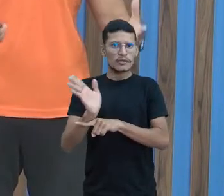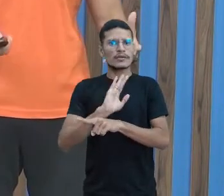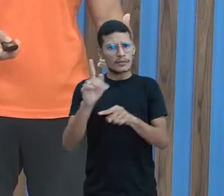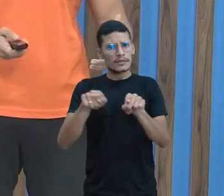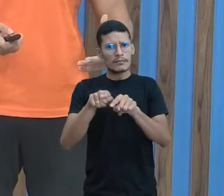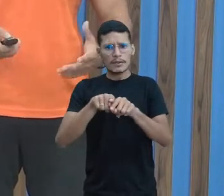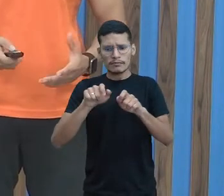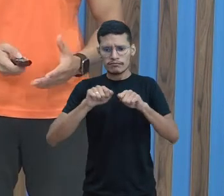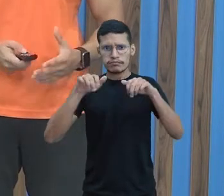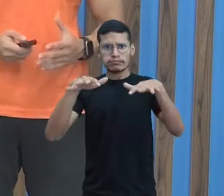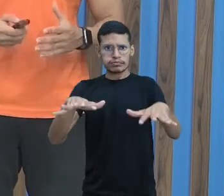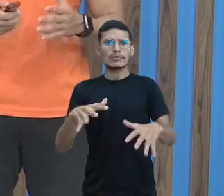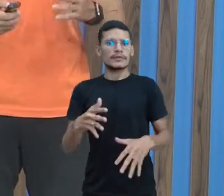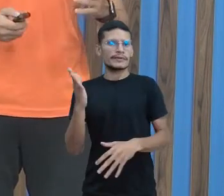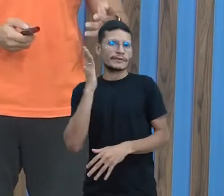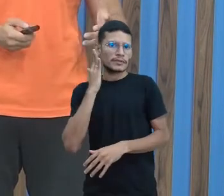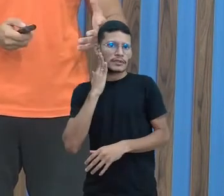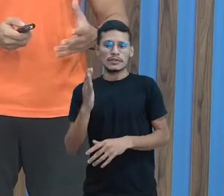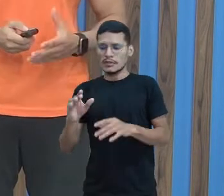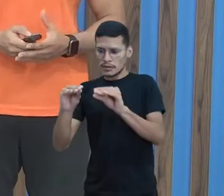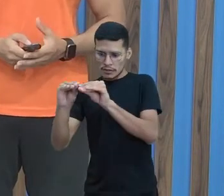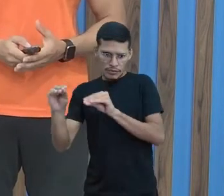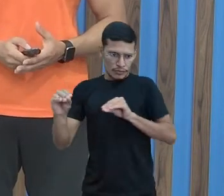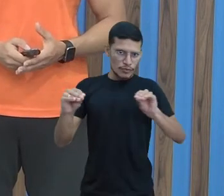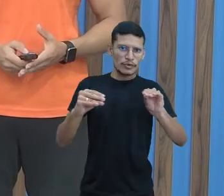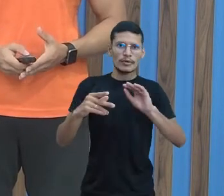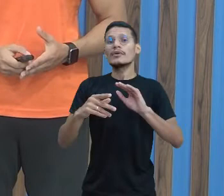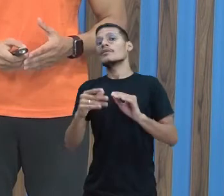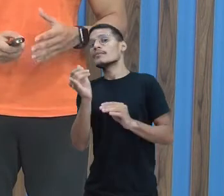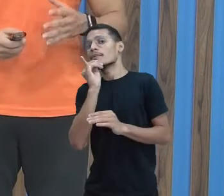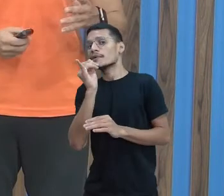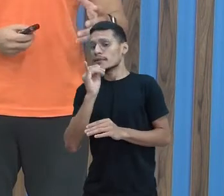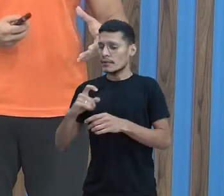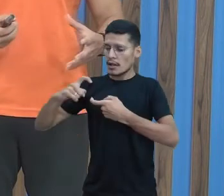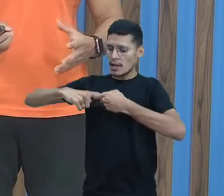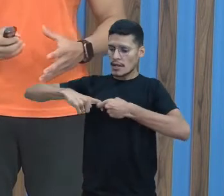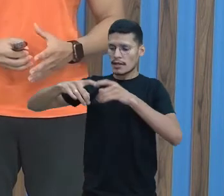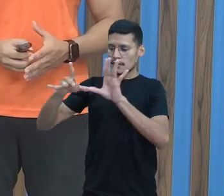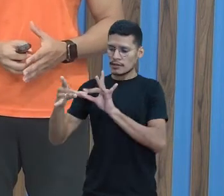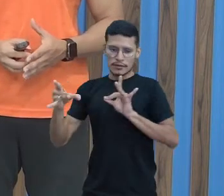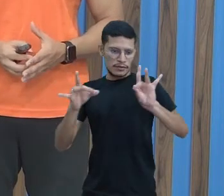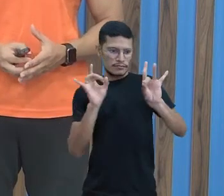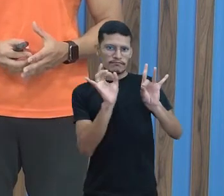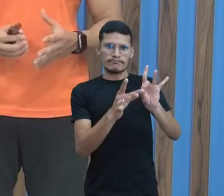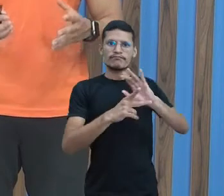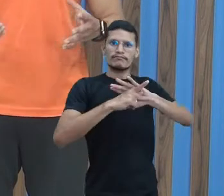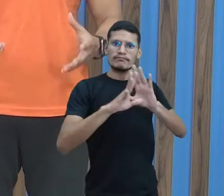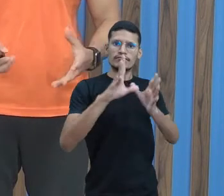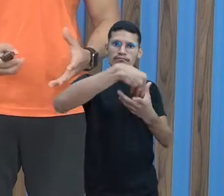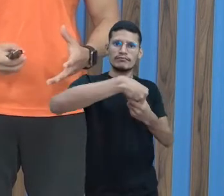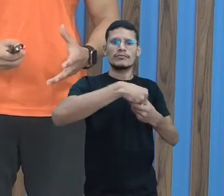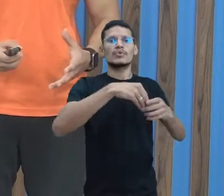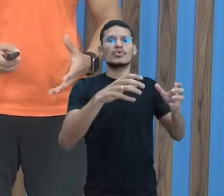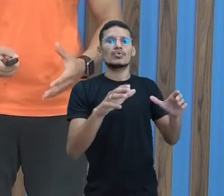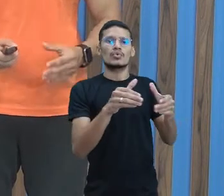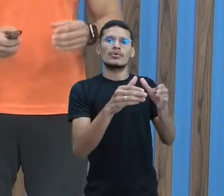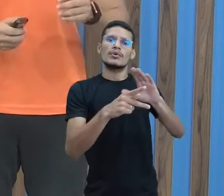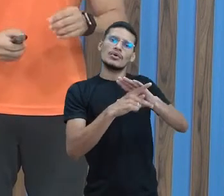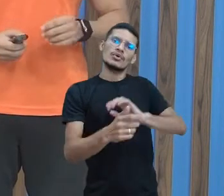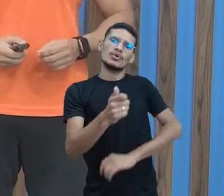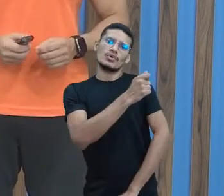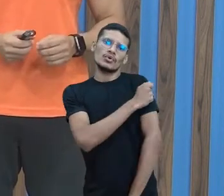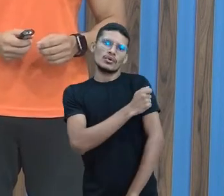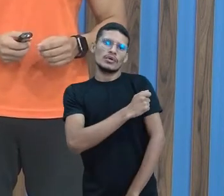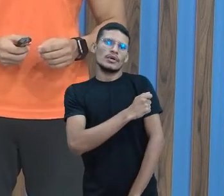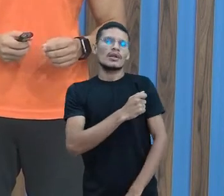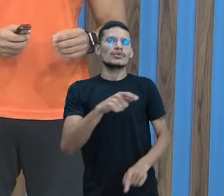seu professor, tá? Você pode encaminhar esse vídeo para ele, para que ele possa também te dar um suporte em relação a isso, tá bom? Lá